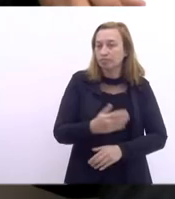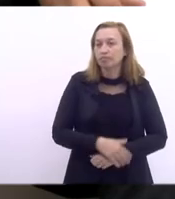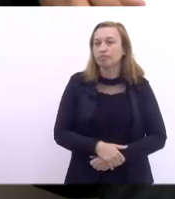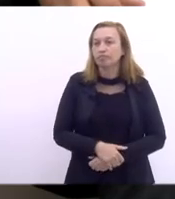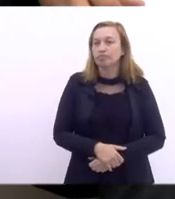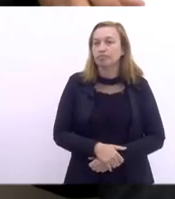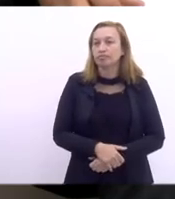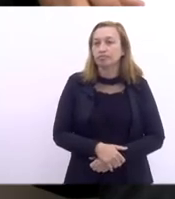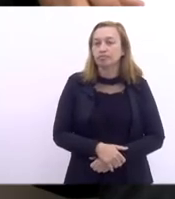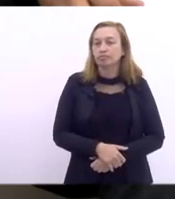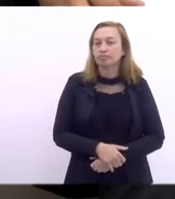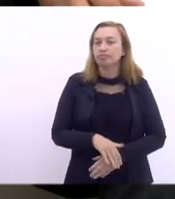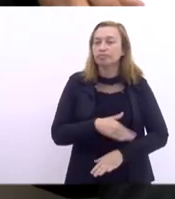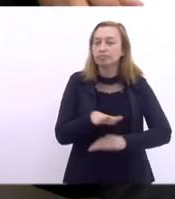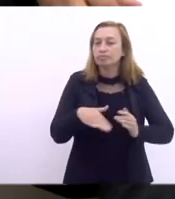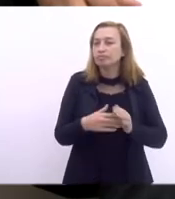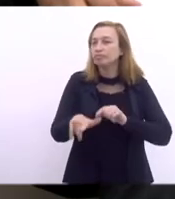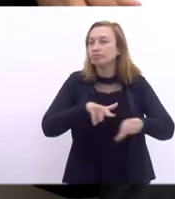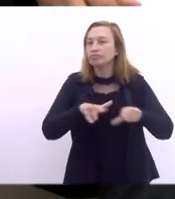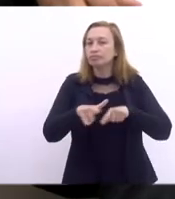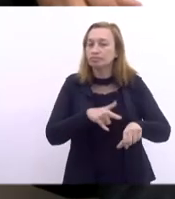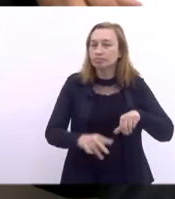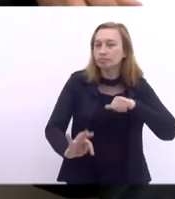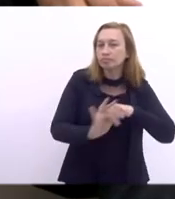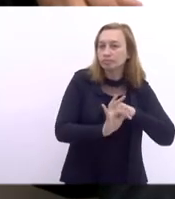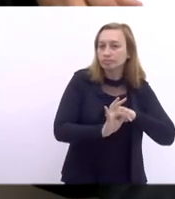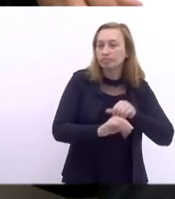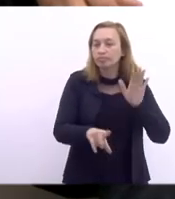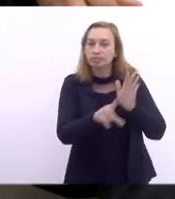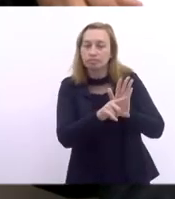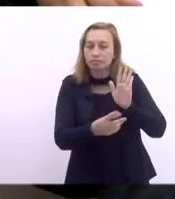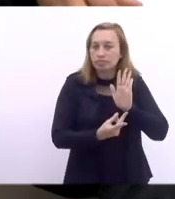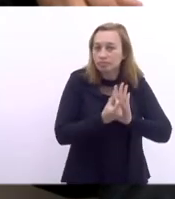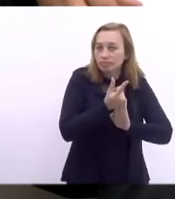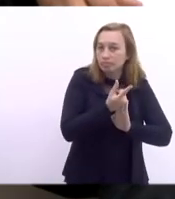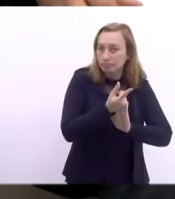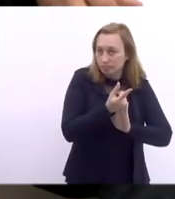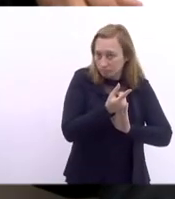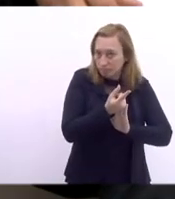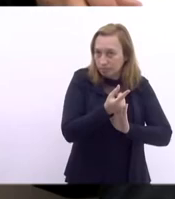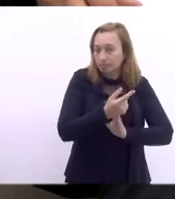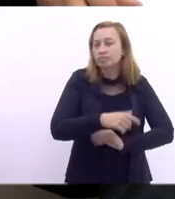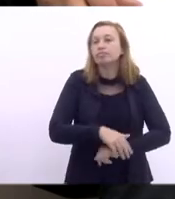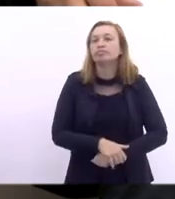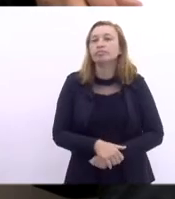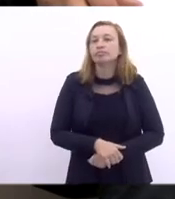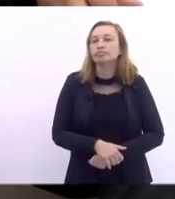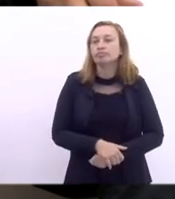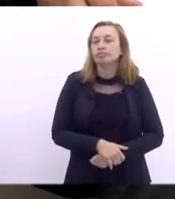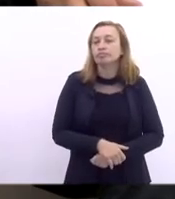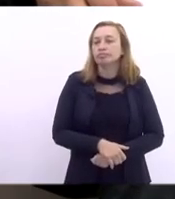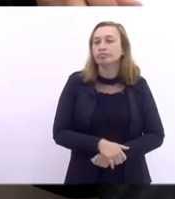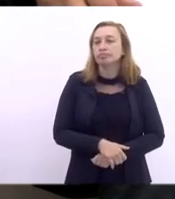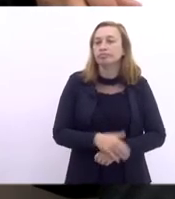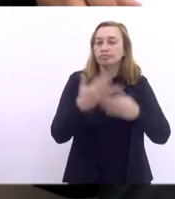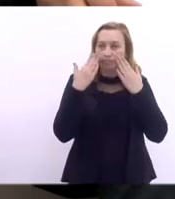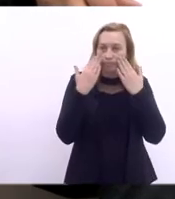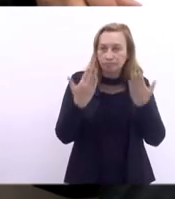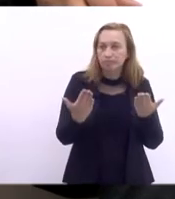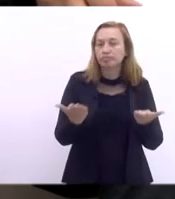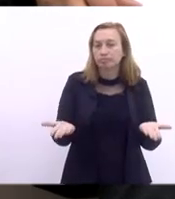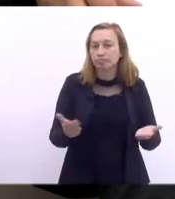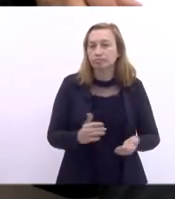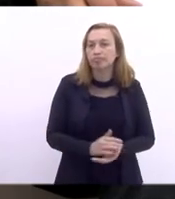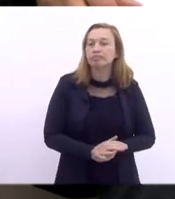e a uma com todo o trabalho técnico na RD Optimus e toma das premissas que eles são apresentadas mas tem um trabalho